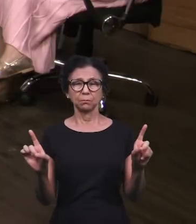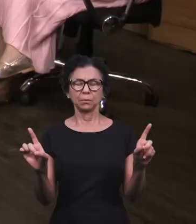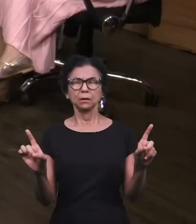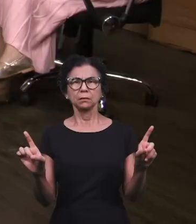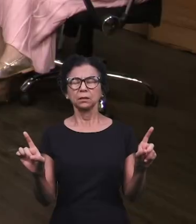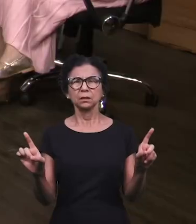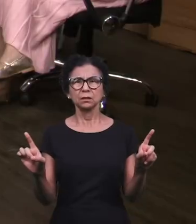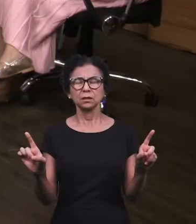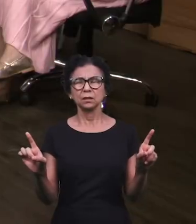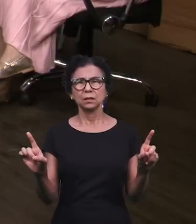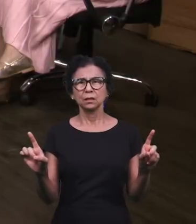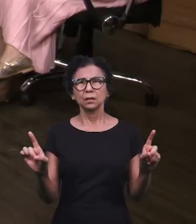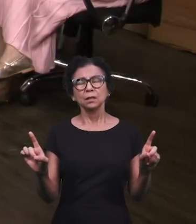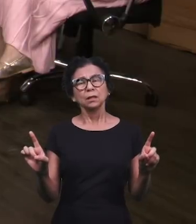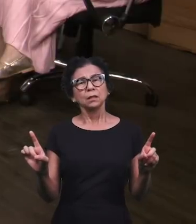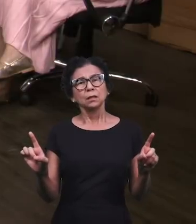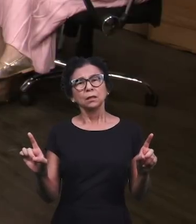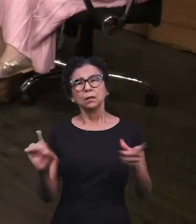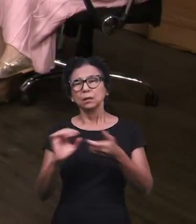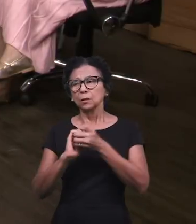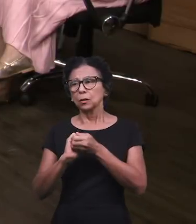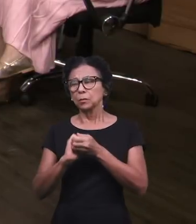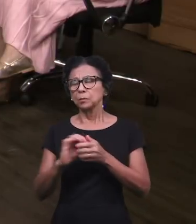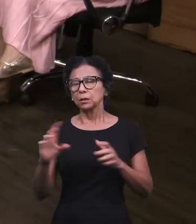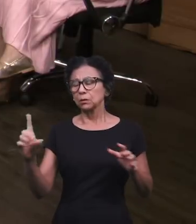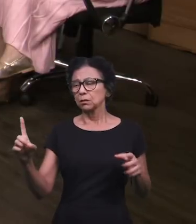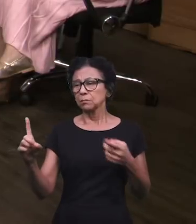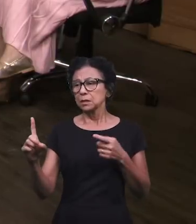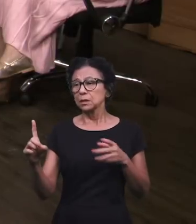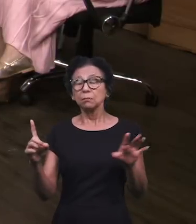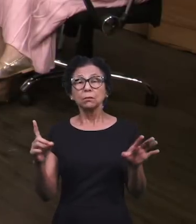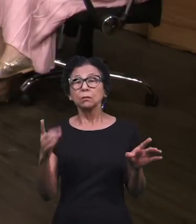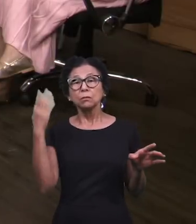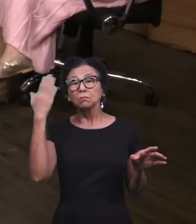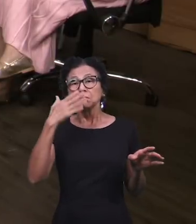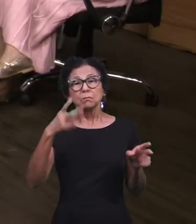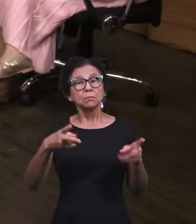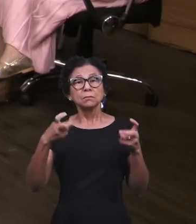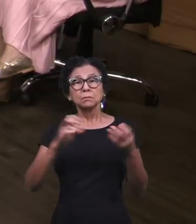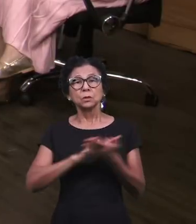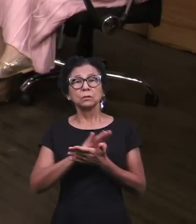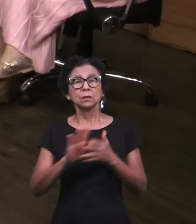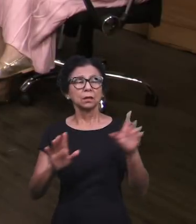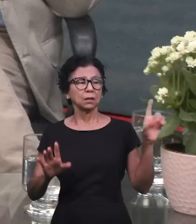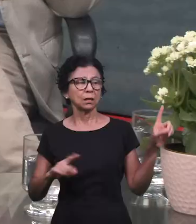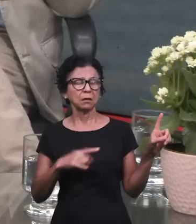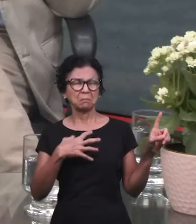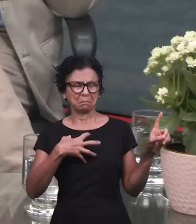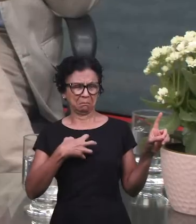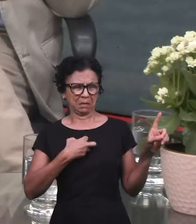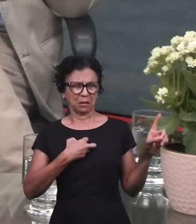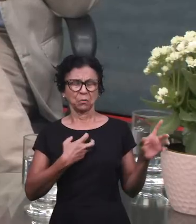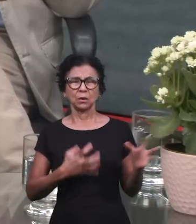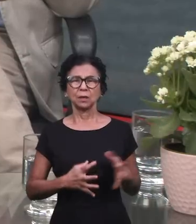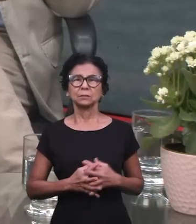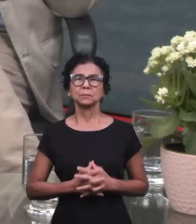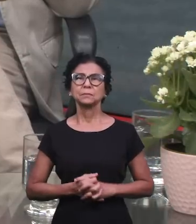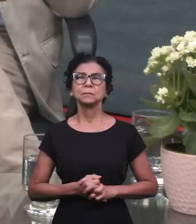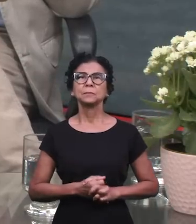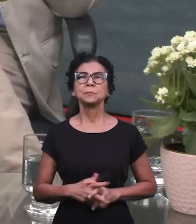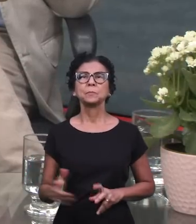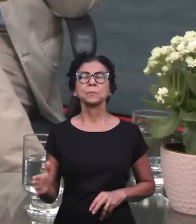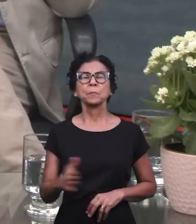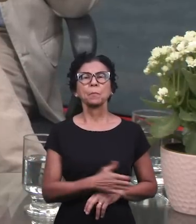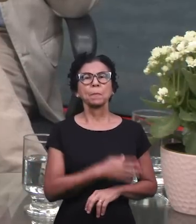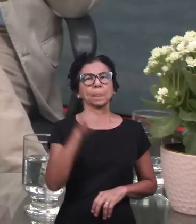experiência, há muitos anos, de uma jovem, e ela me procurou e me disse o seguinte, que ela tinha um problema sério com uma